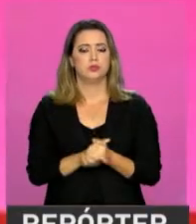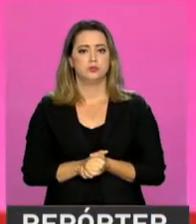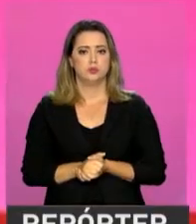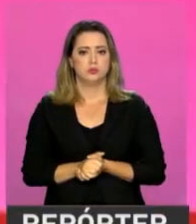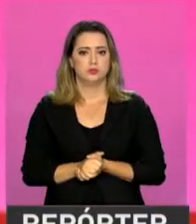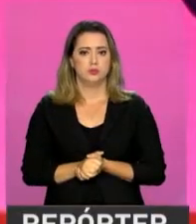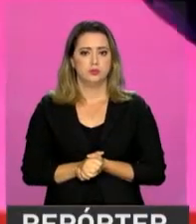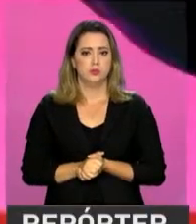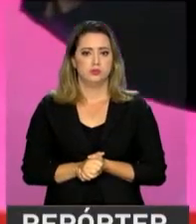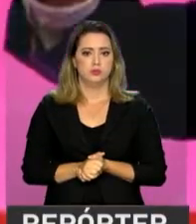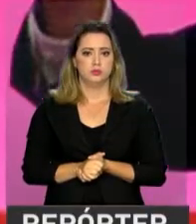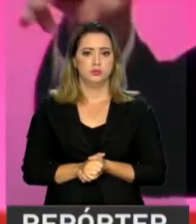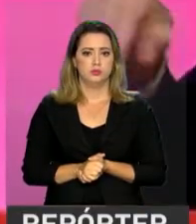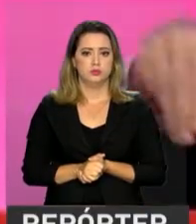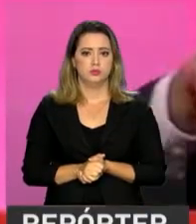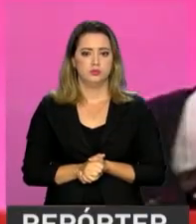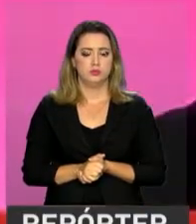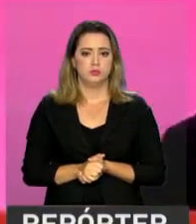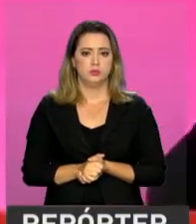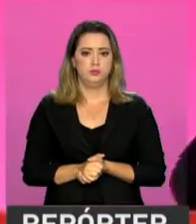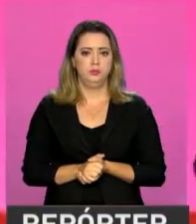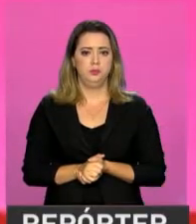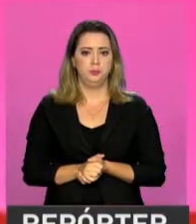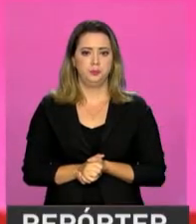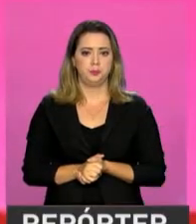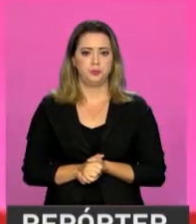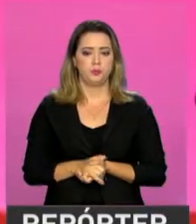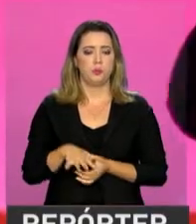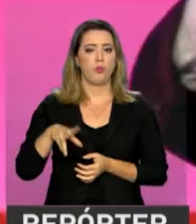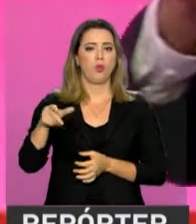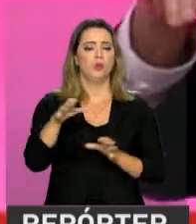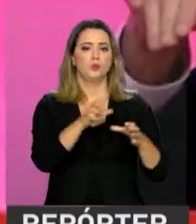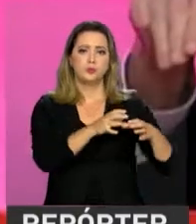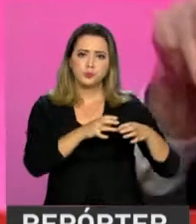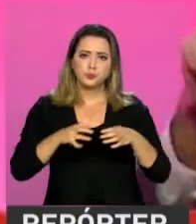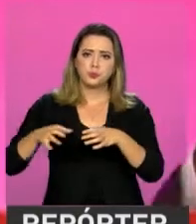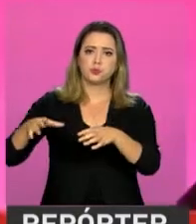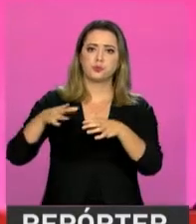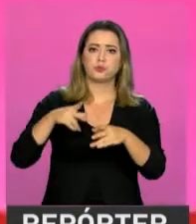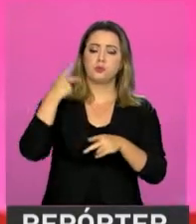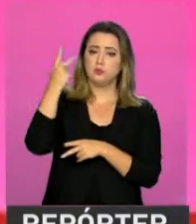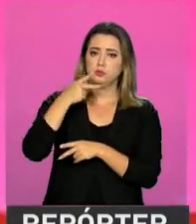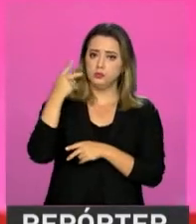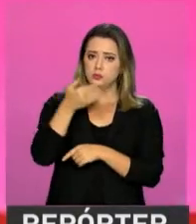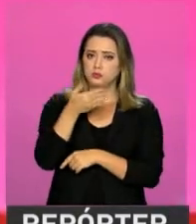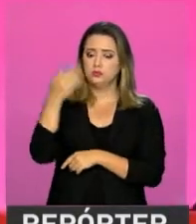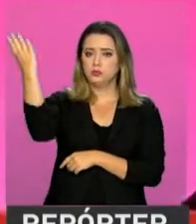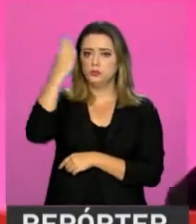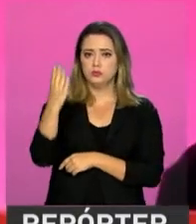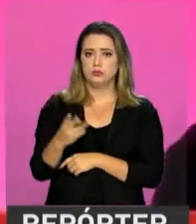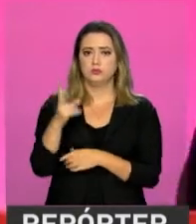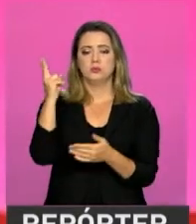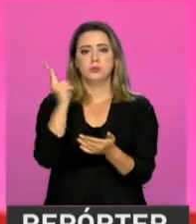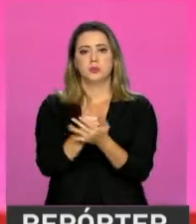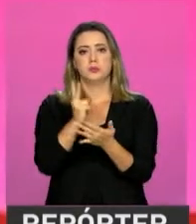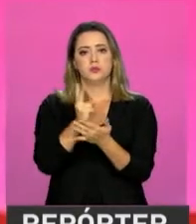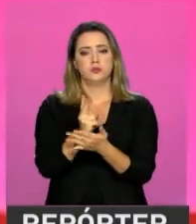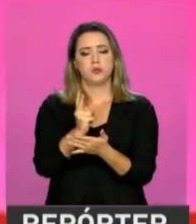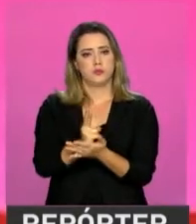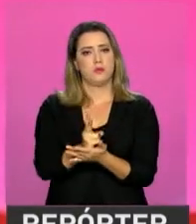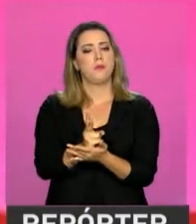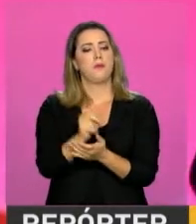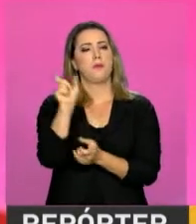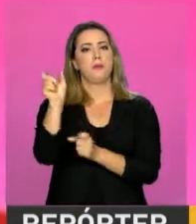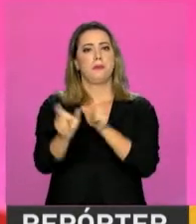interesse de todas as forças políticas do brasil mesmo aquelas